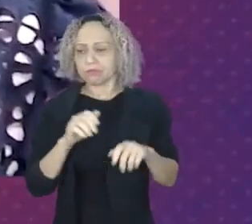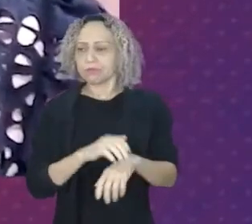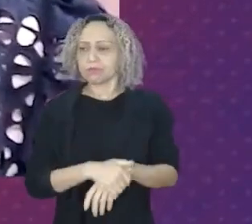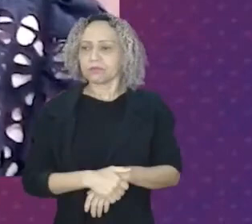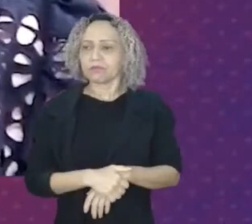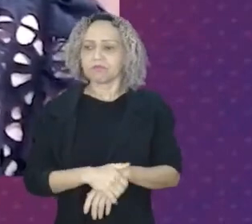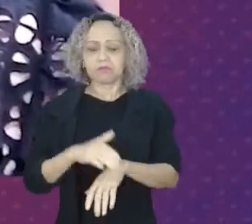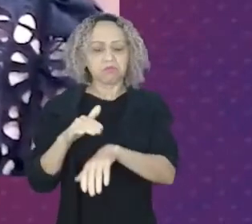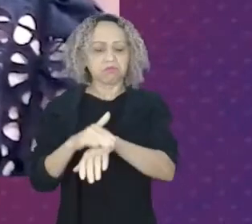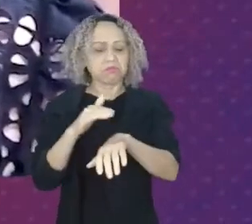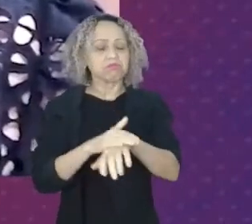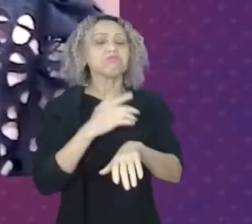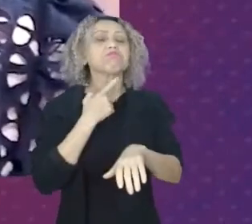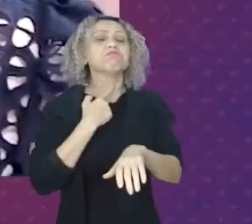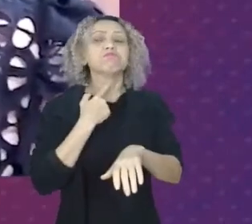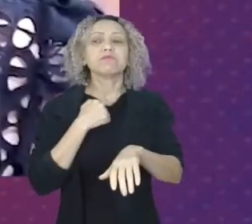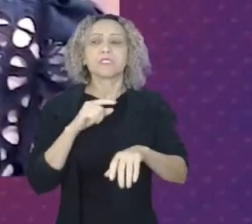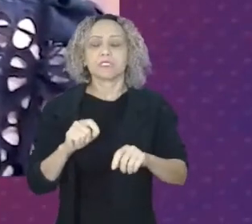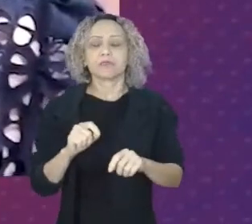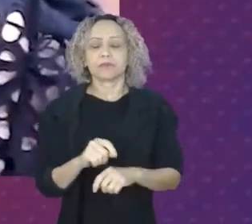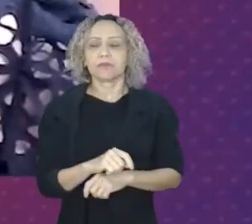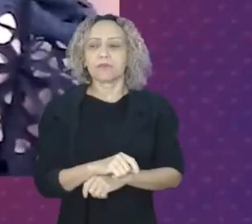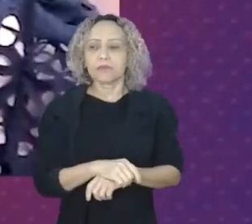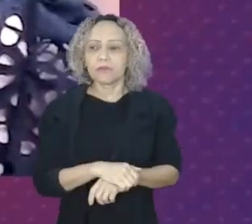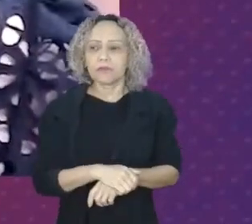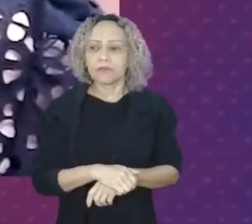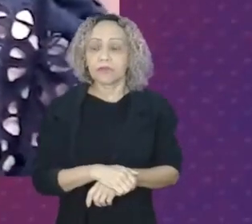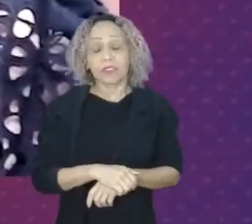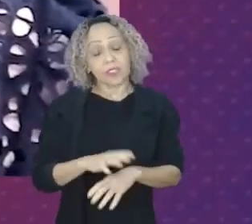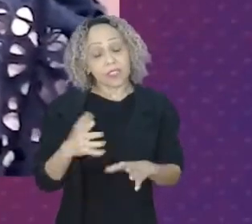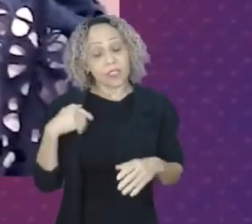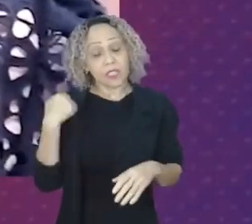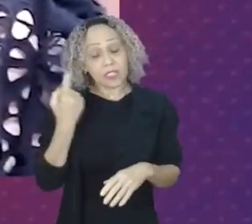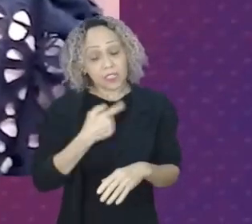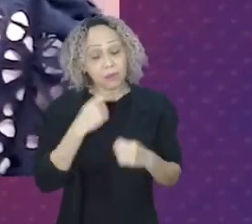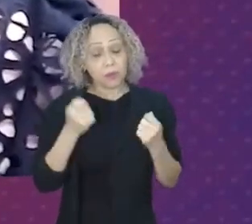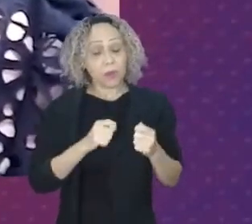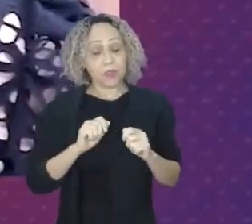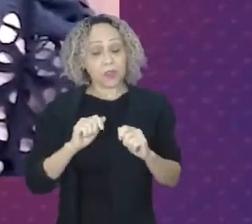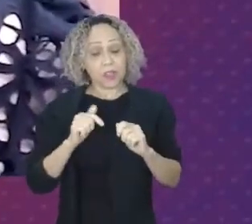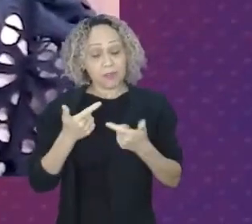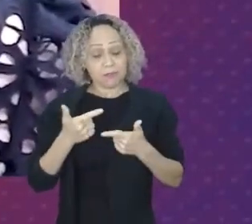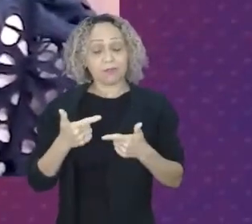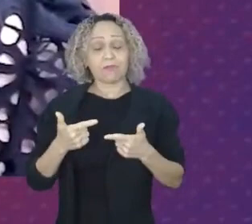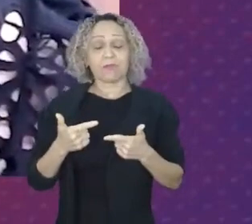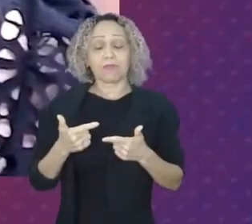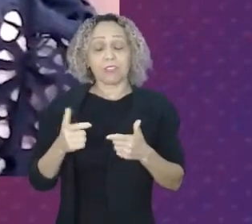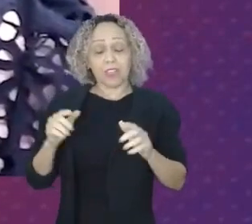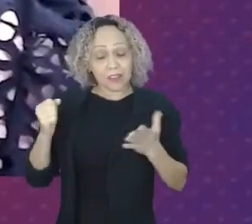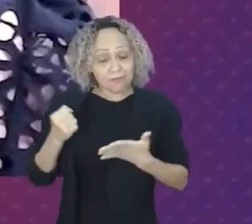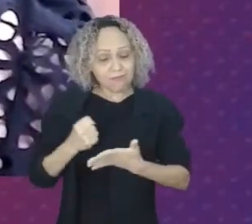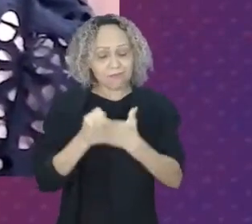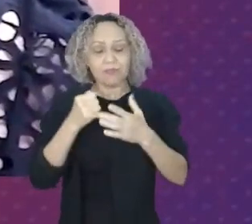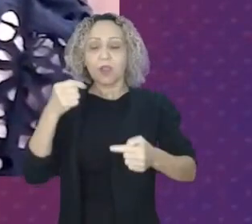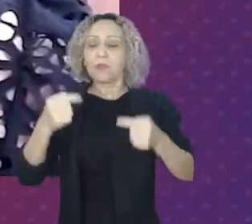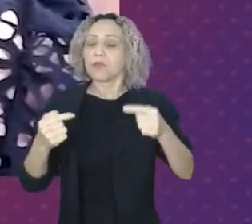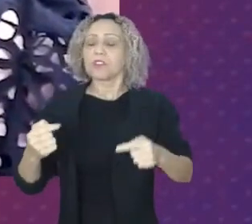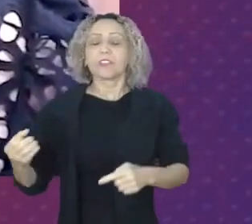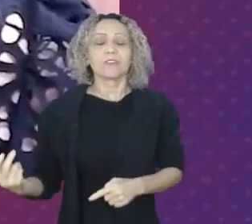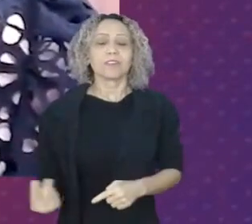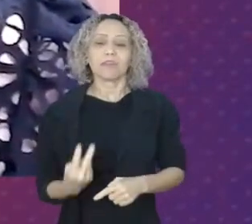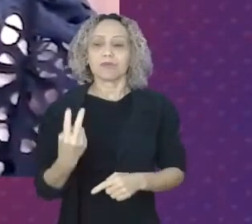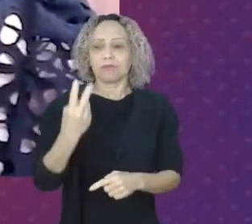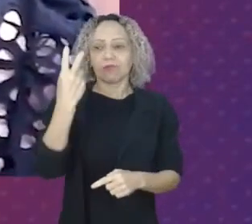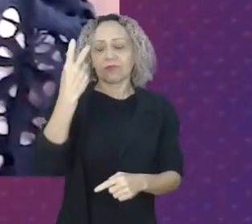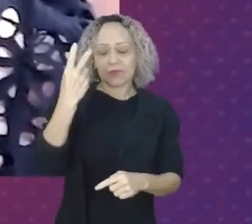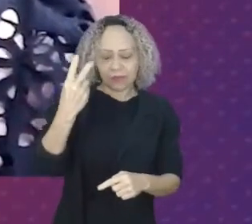trazer essas políticas que nos são tão caras e assegurar, na prática, a execução